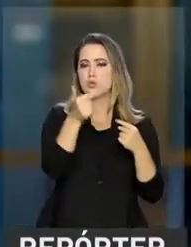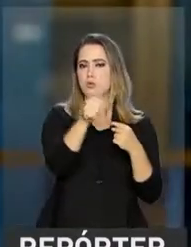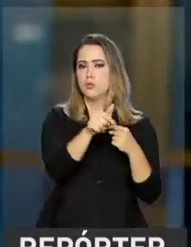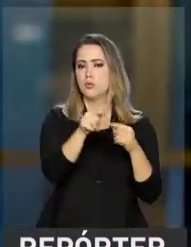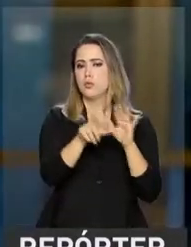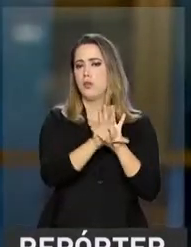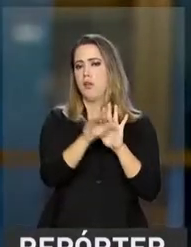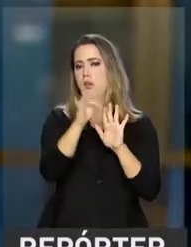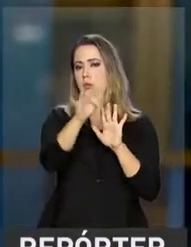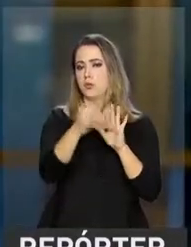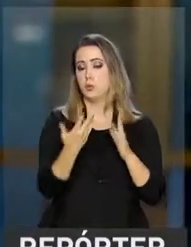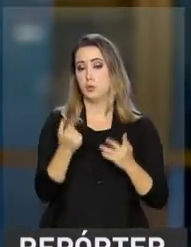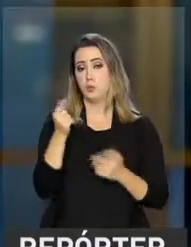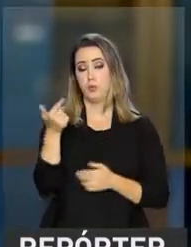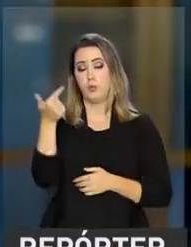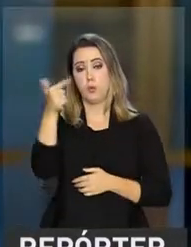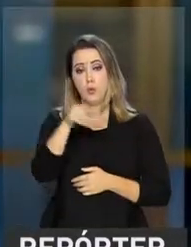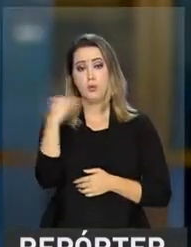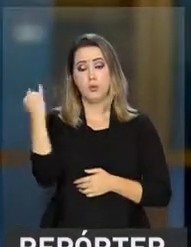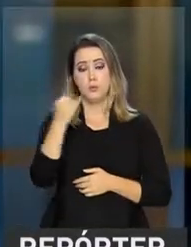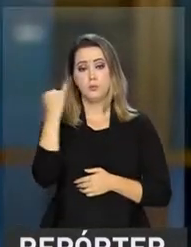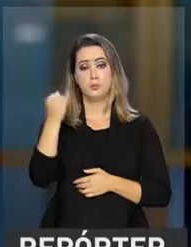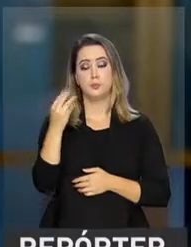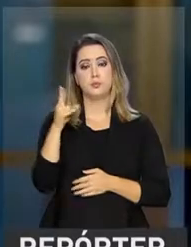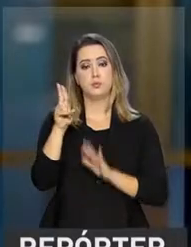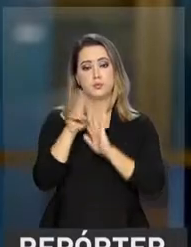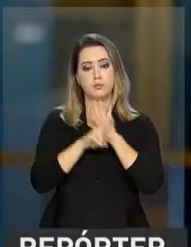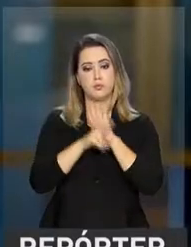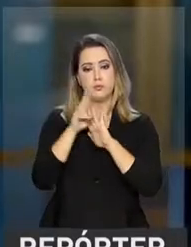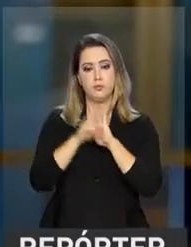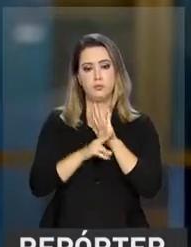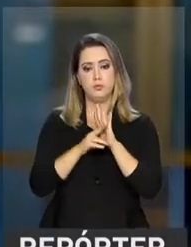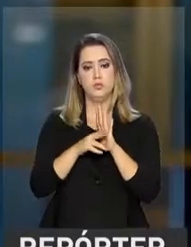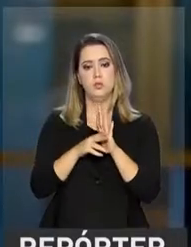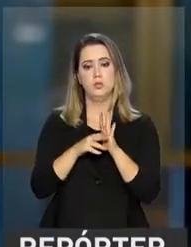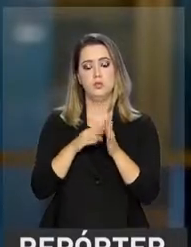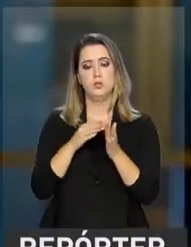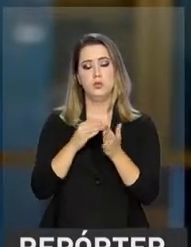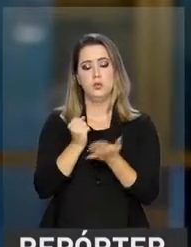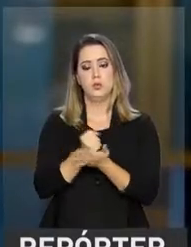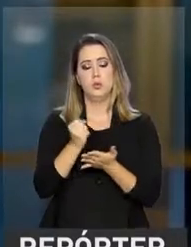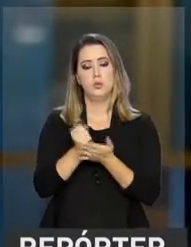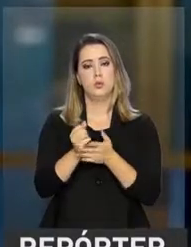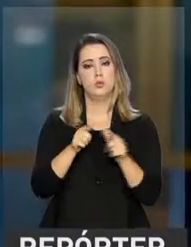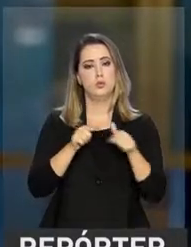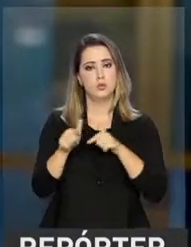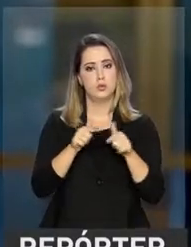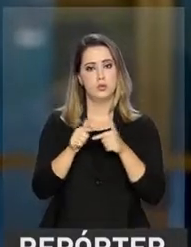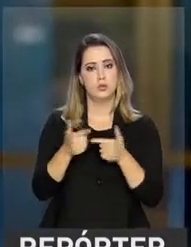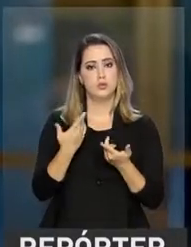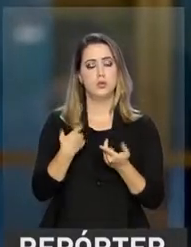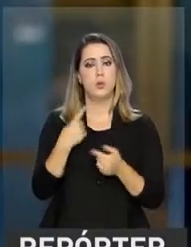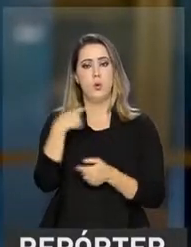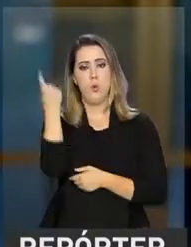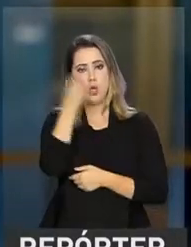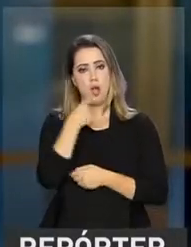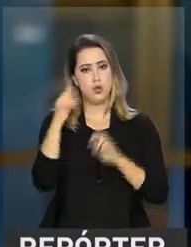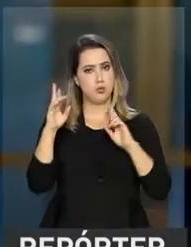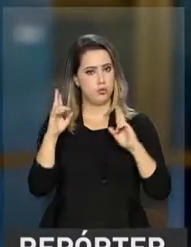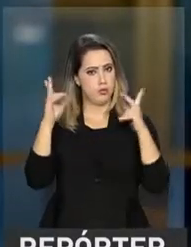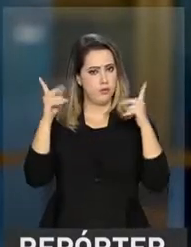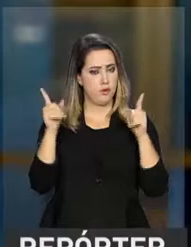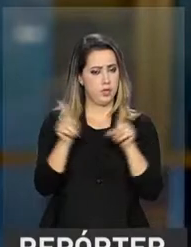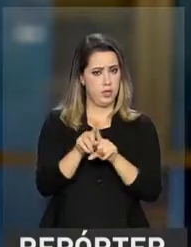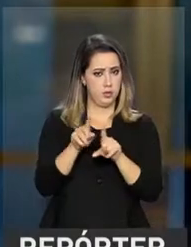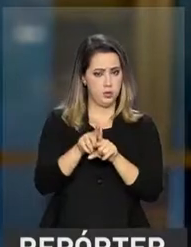outro aspecto diz respeito à regulamentação do contrato de trabalho intermitente e o contrato